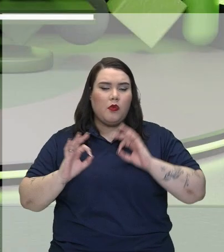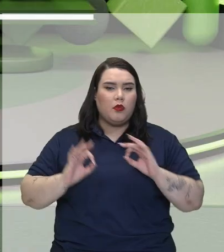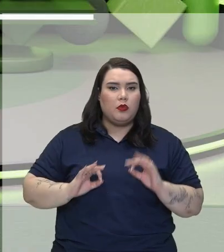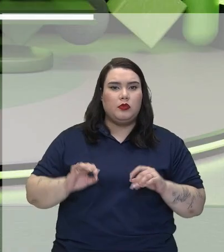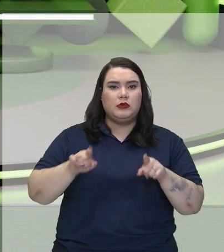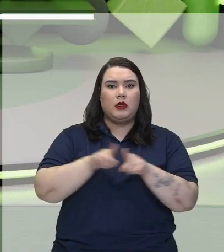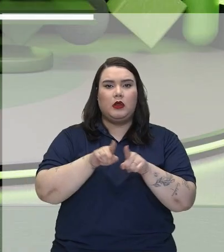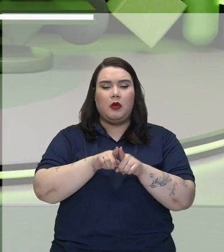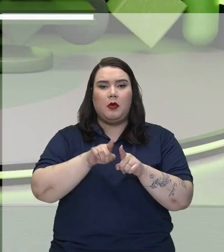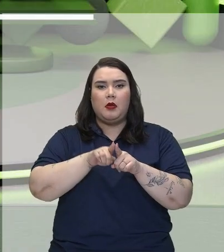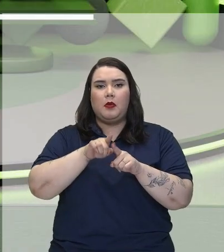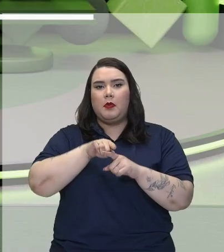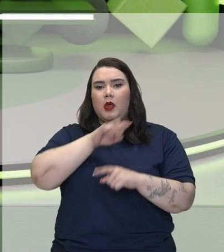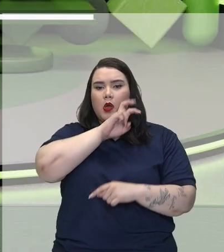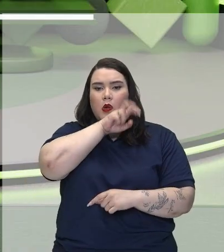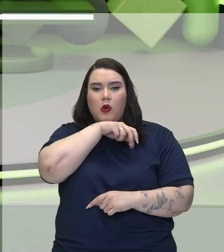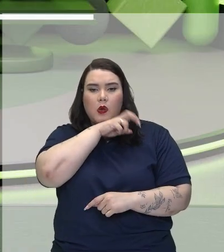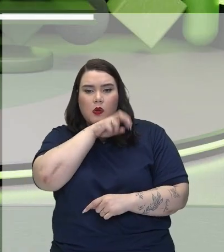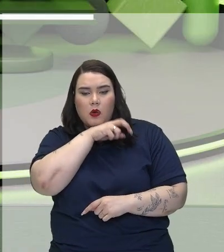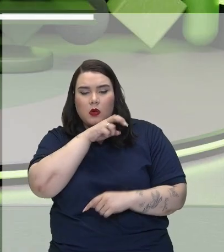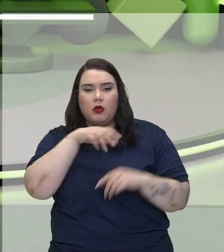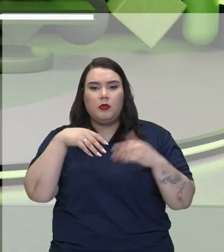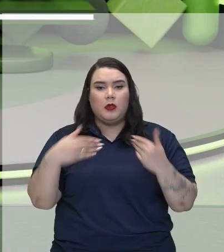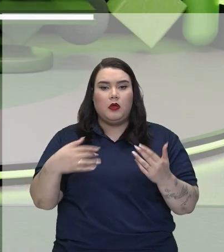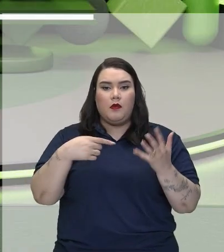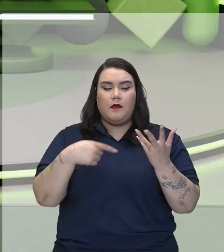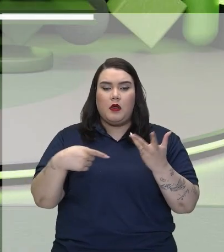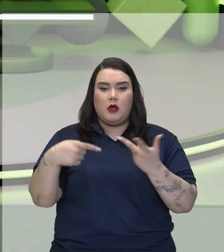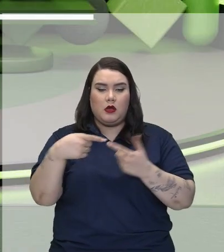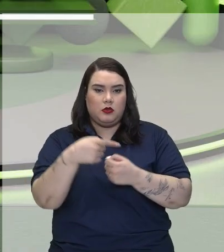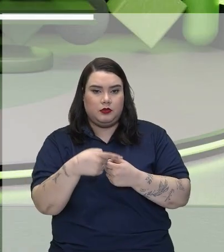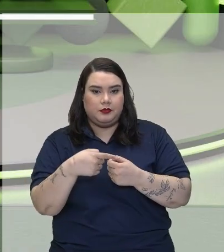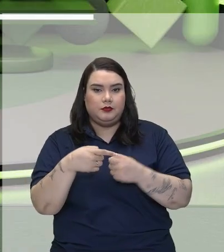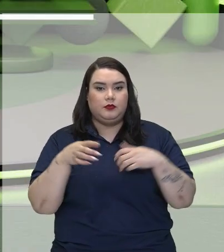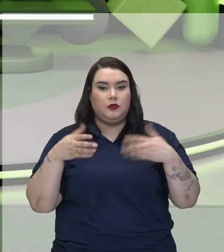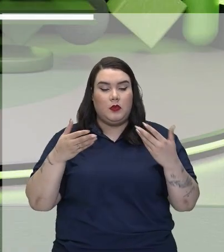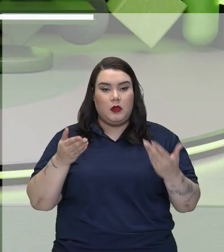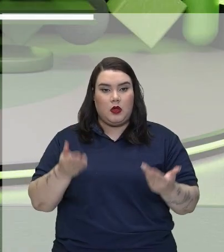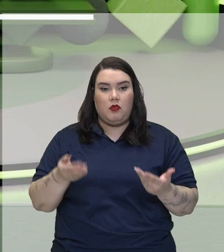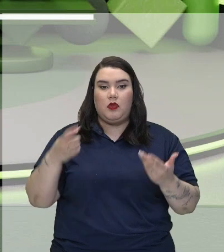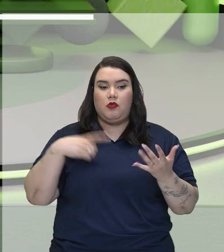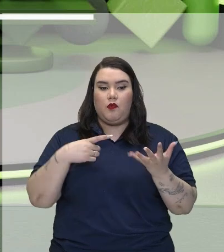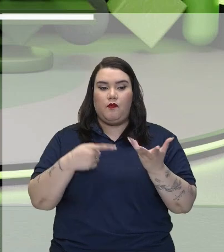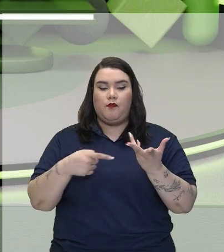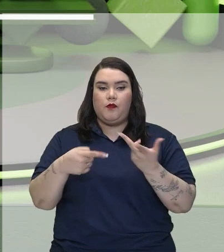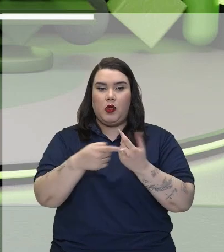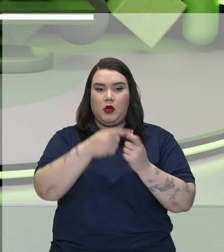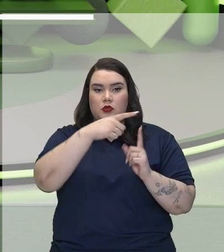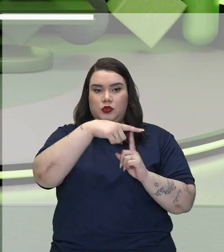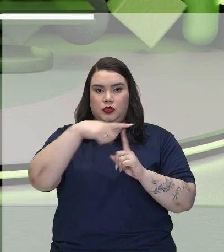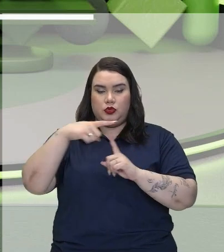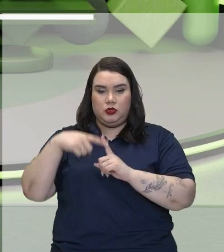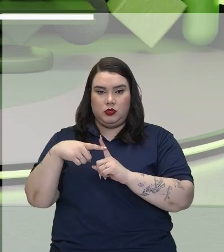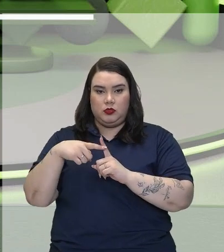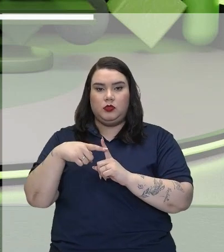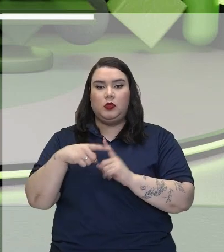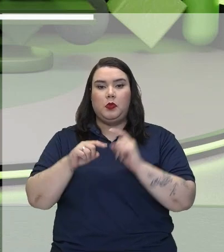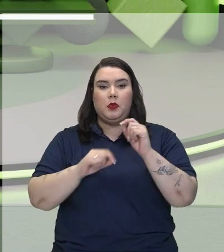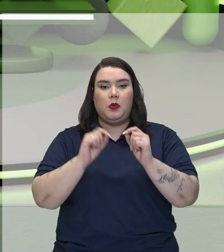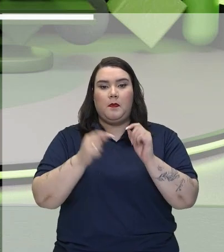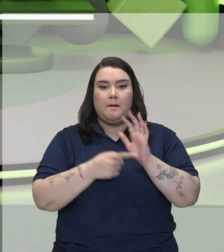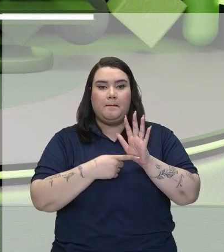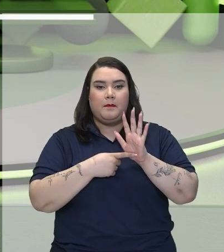animais também que fazem parte da nossa região, né? Então, a existência de tantas espécies diferentes na Terra é